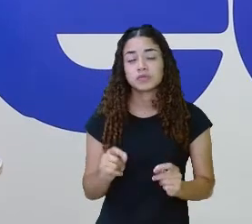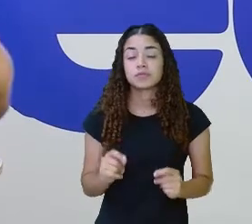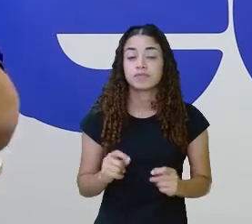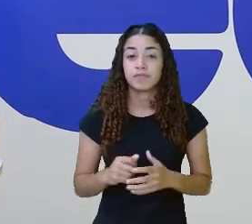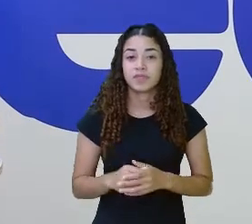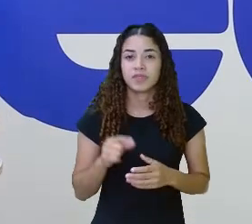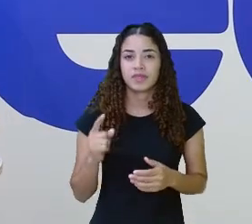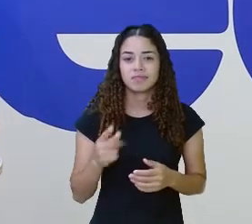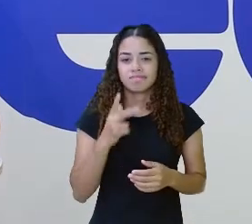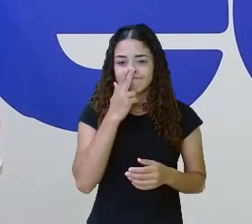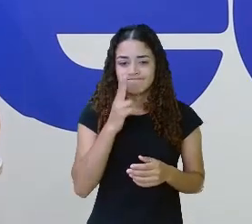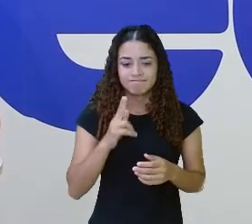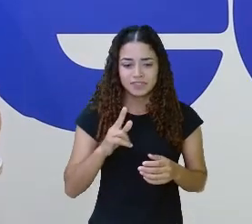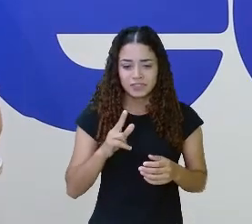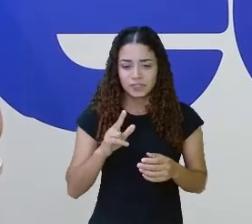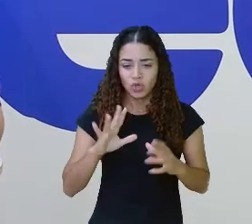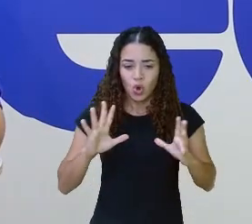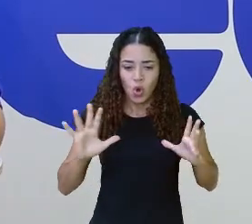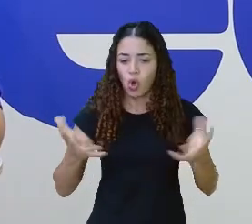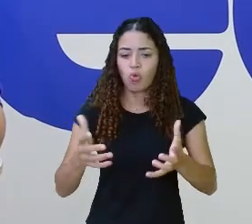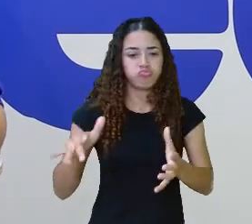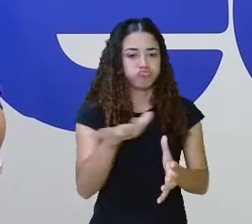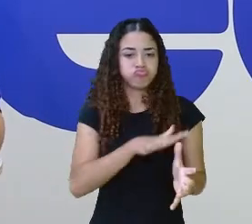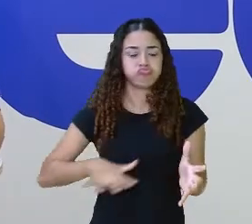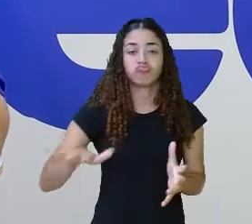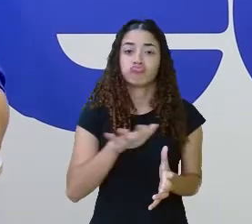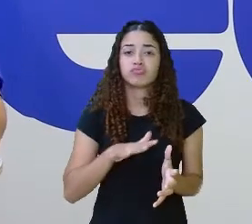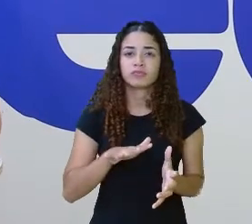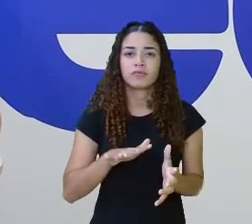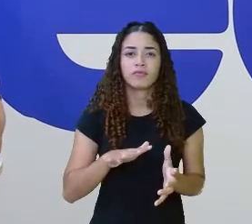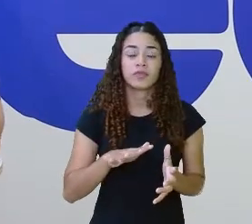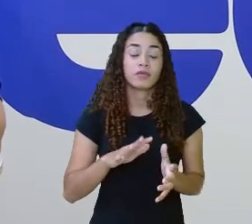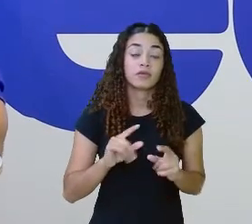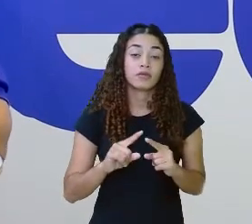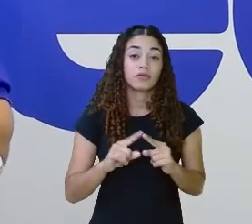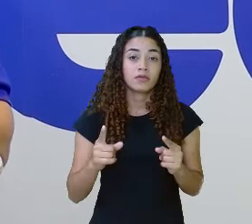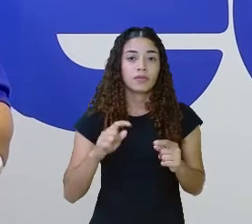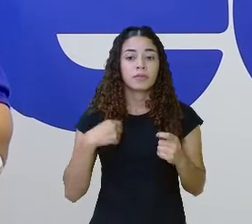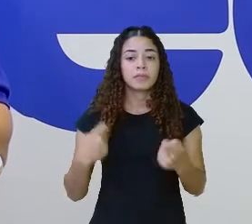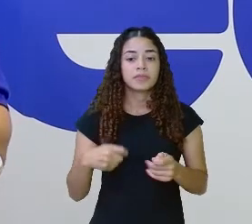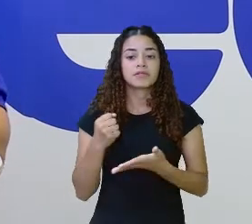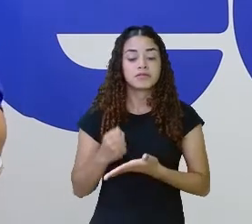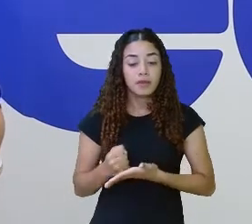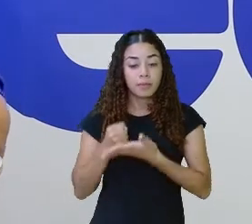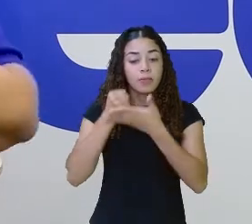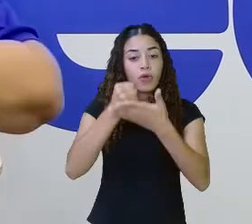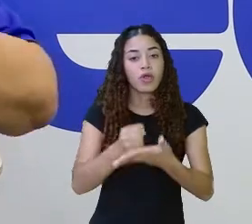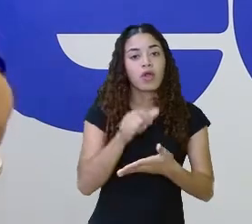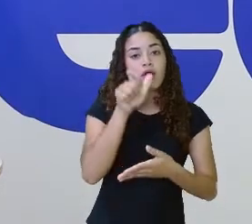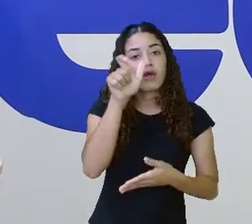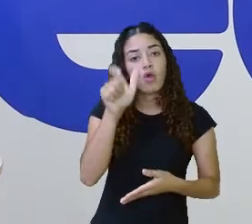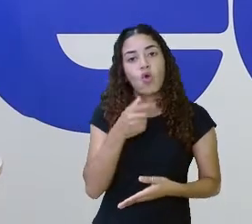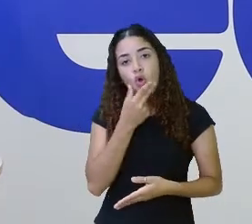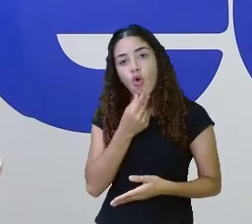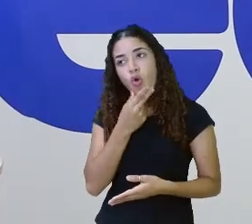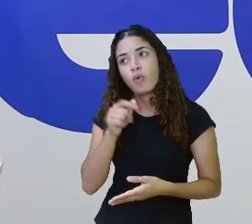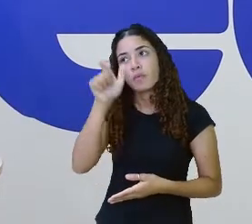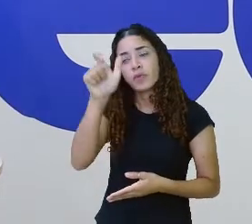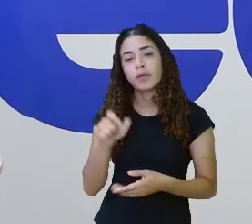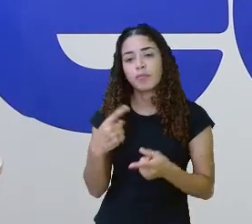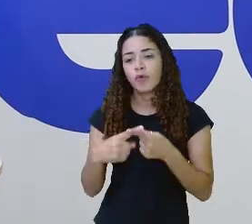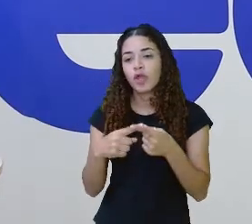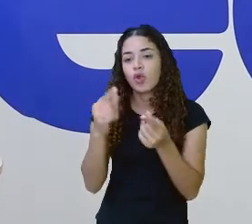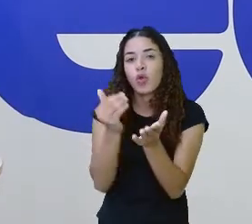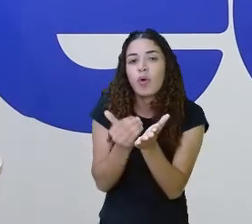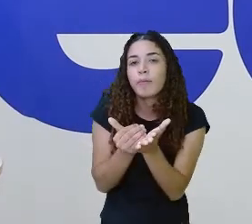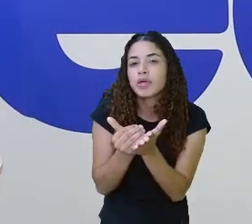ele generaliza, né? A gente também tem que também dar um apoiozinho ao Lamarck, porque ele estava introduzindo, eram as